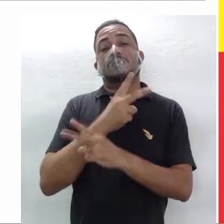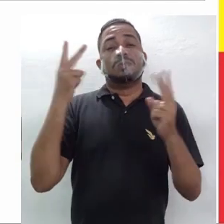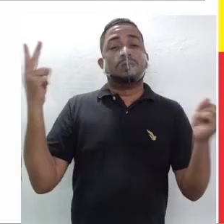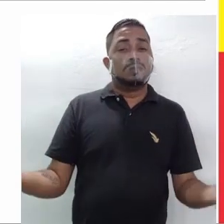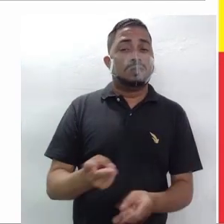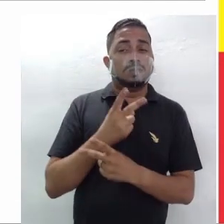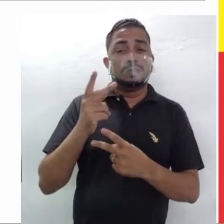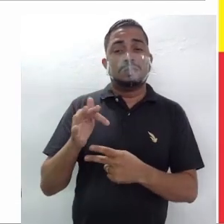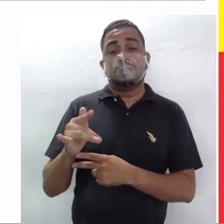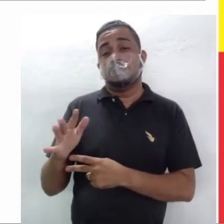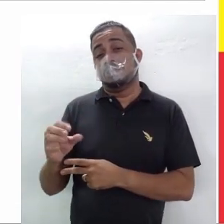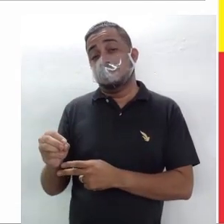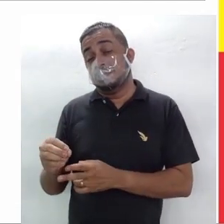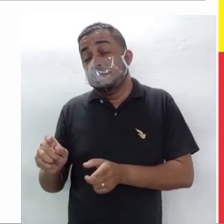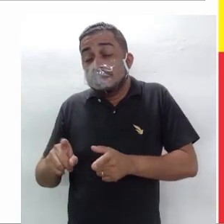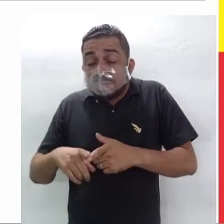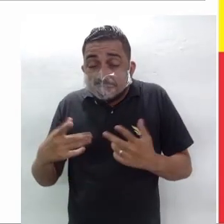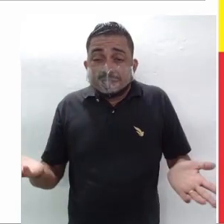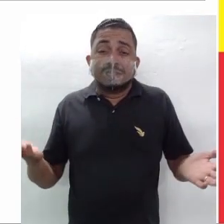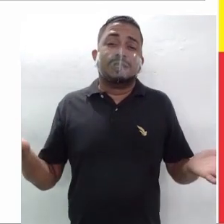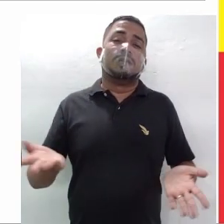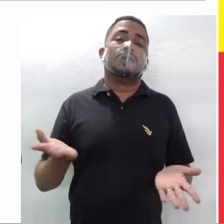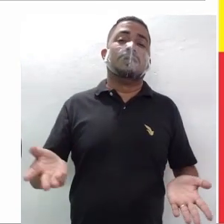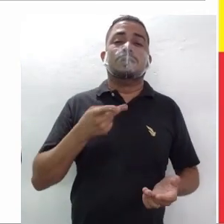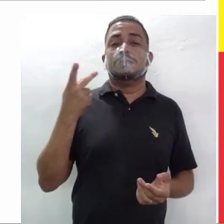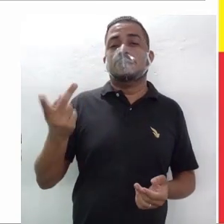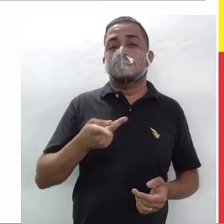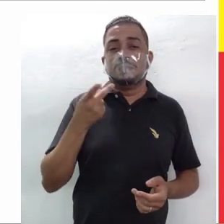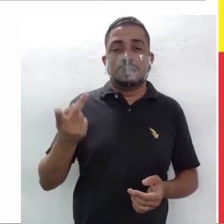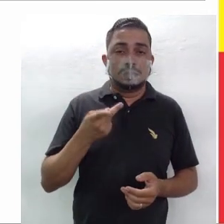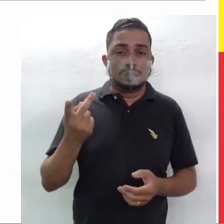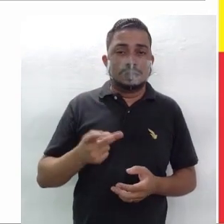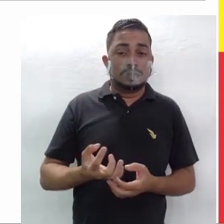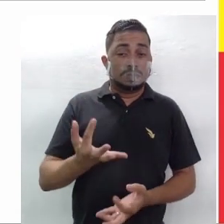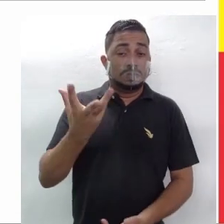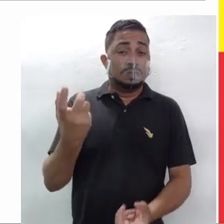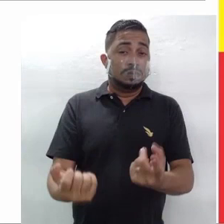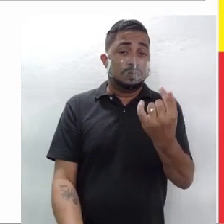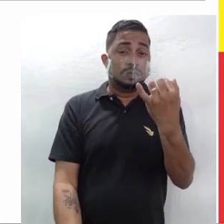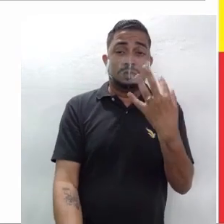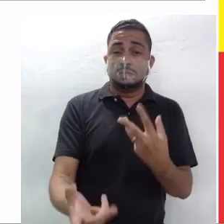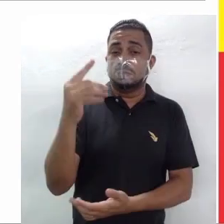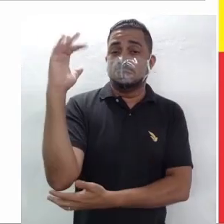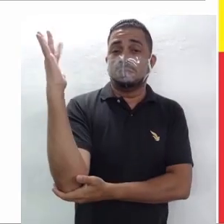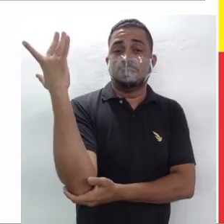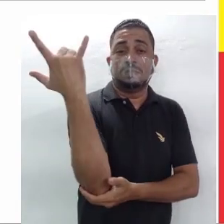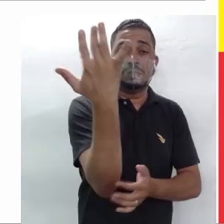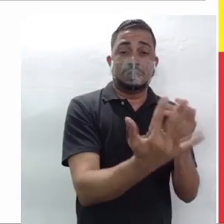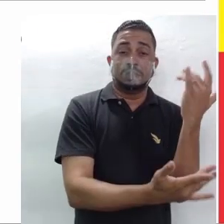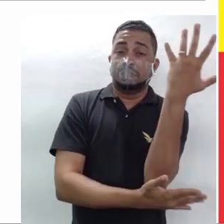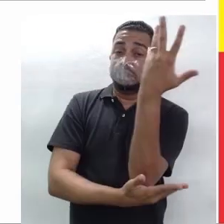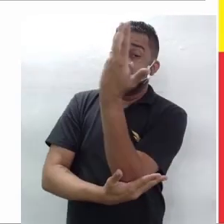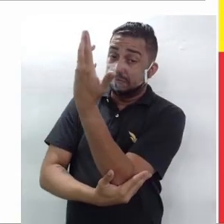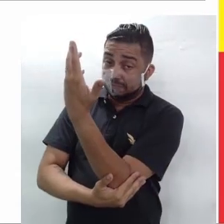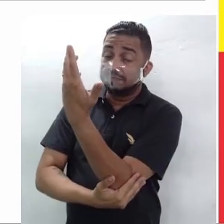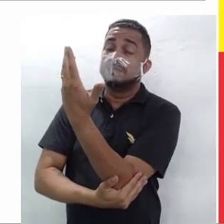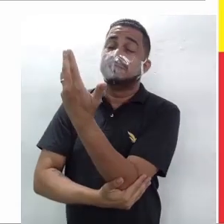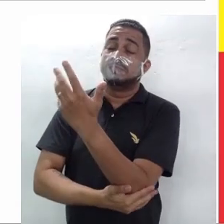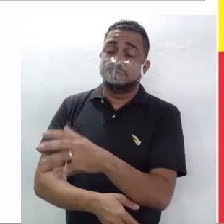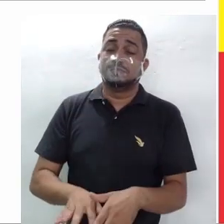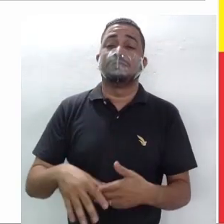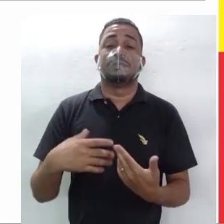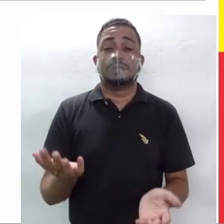de tufões. Mas agora eu vou falar sobre incêndios florestais, né? Esses incêndios,